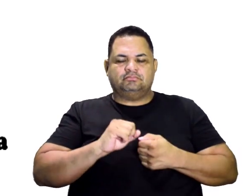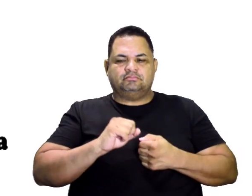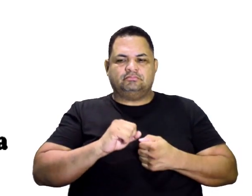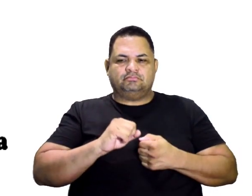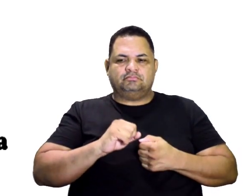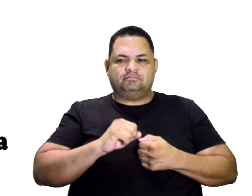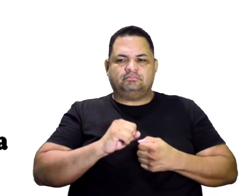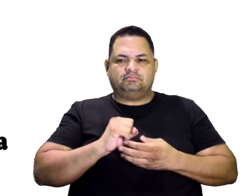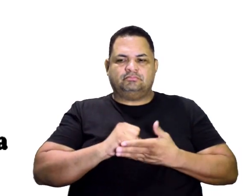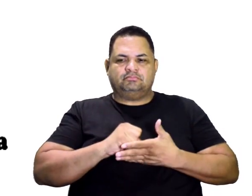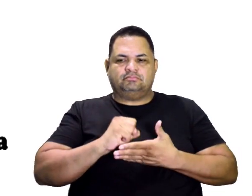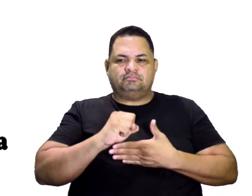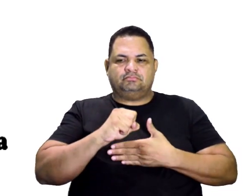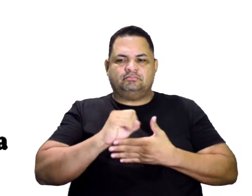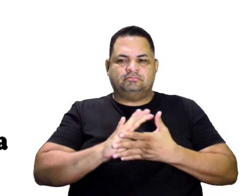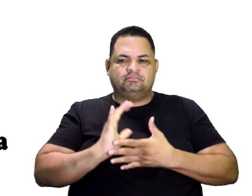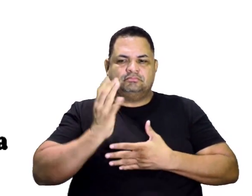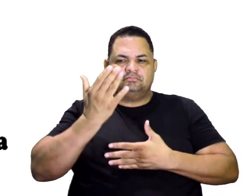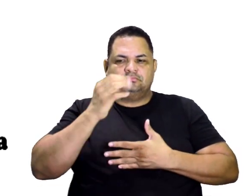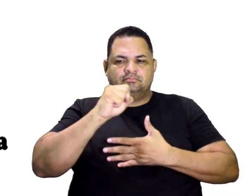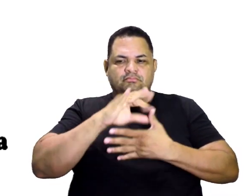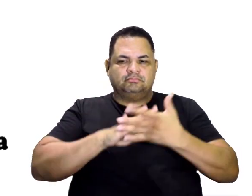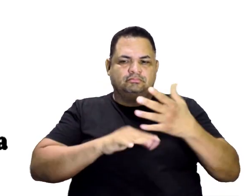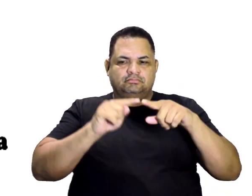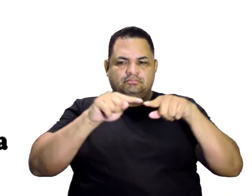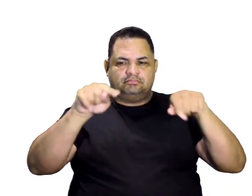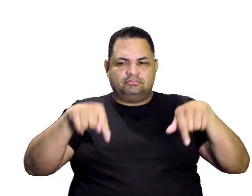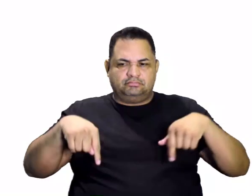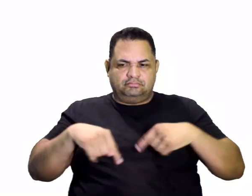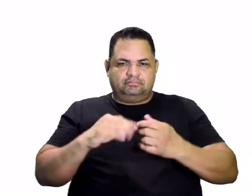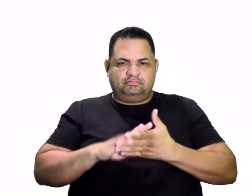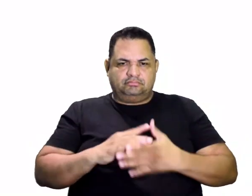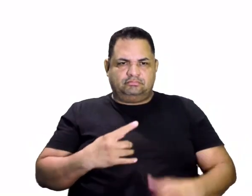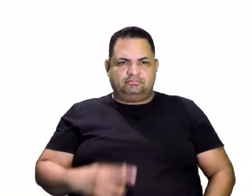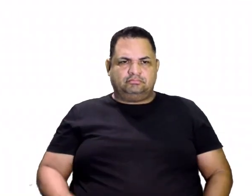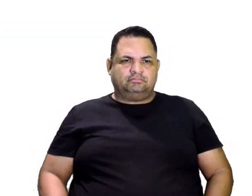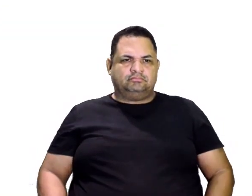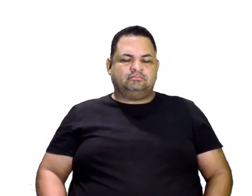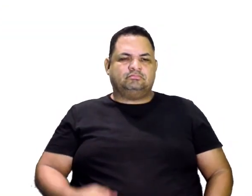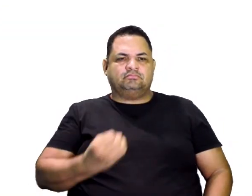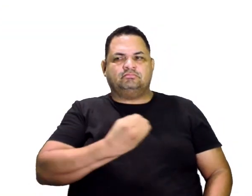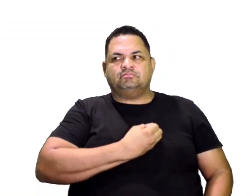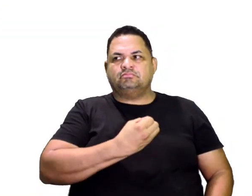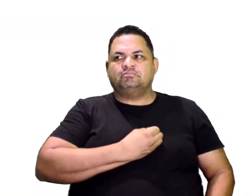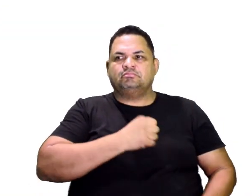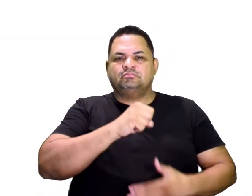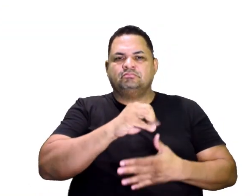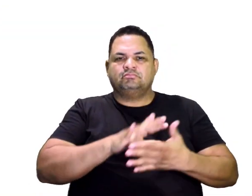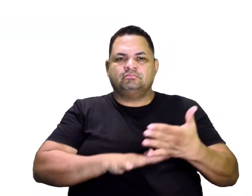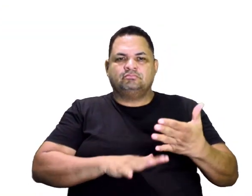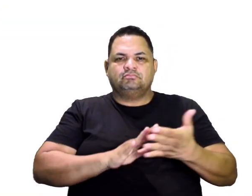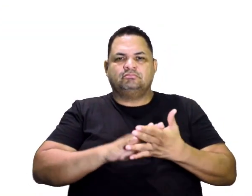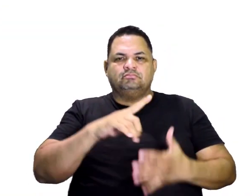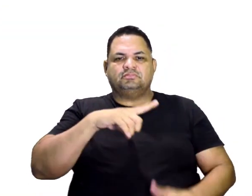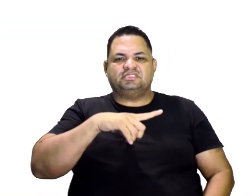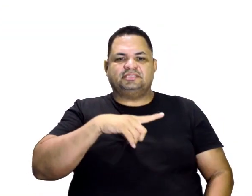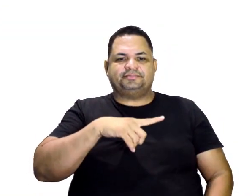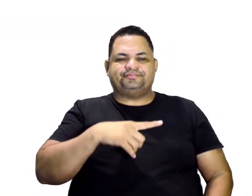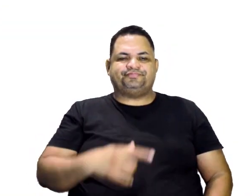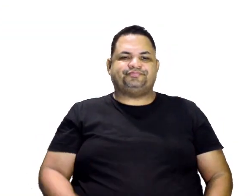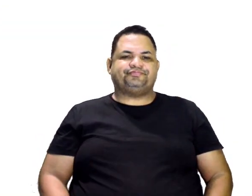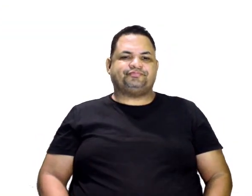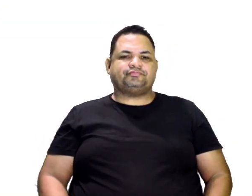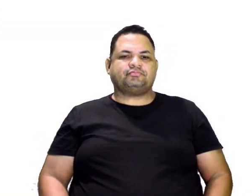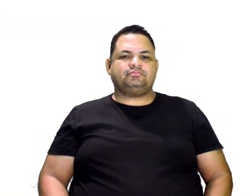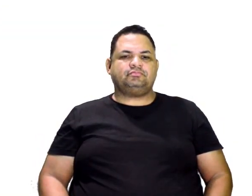fazendo a resolução da atividade de sala. Vamos lá. Na questão de número 1, nós temos o